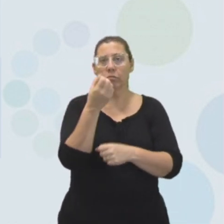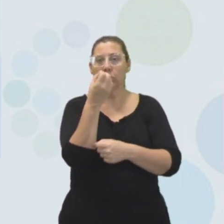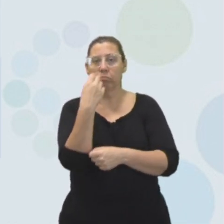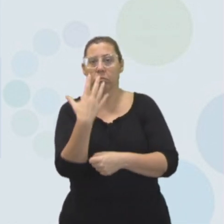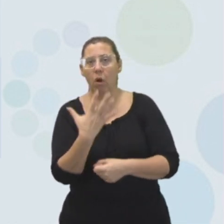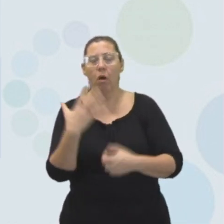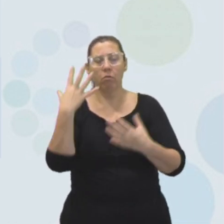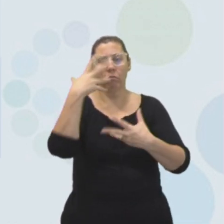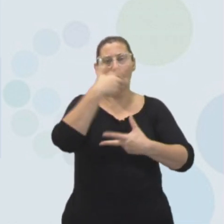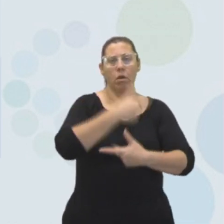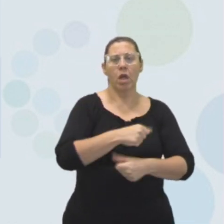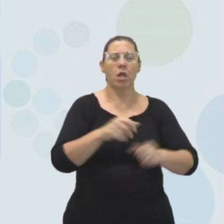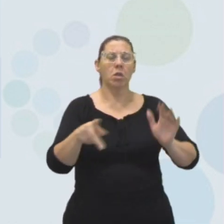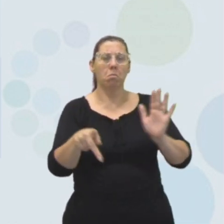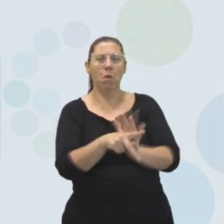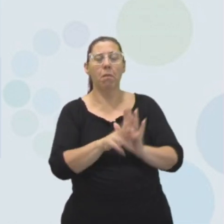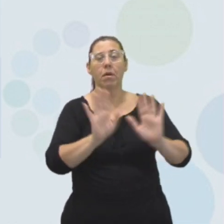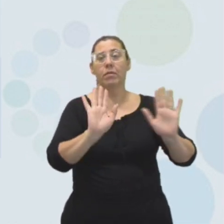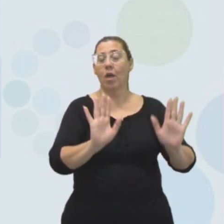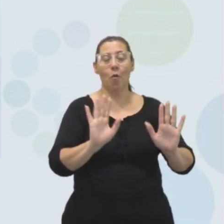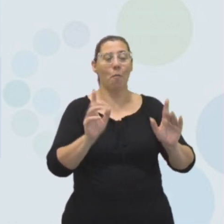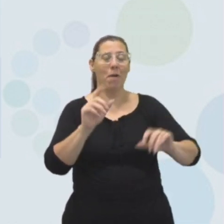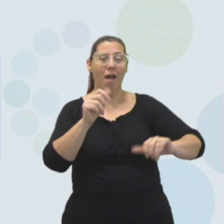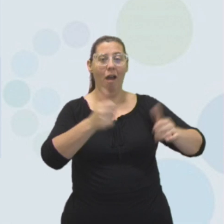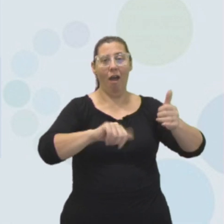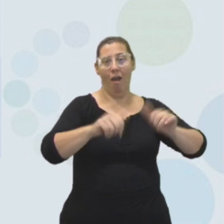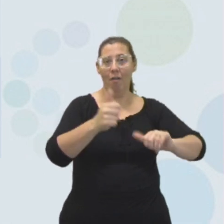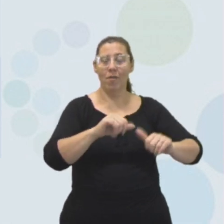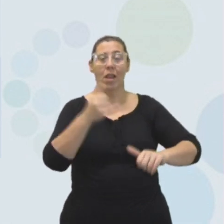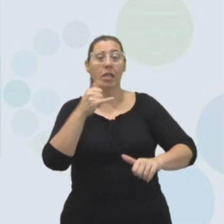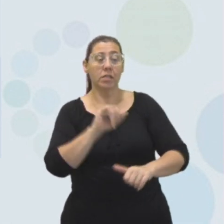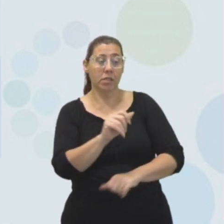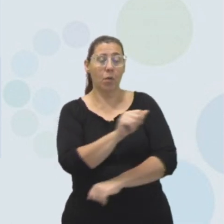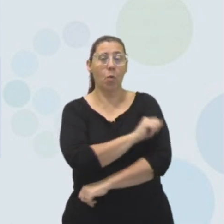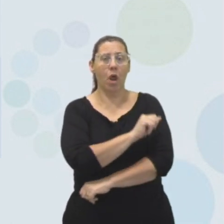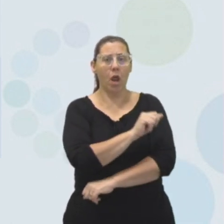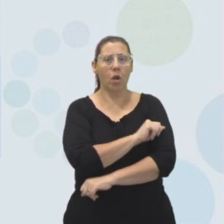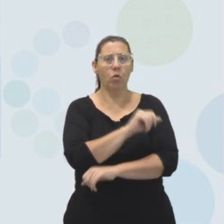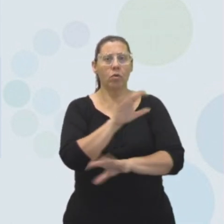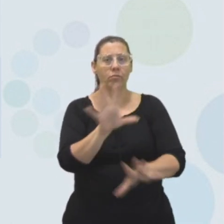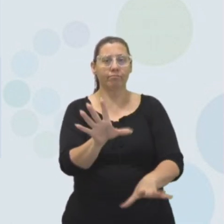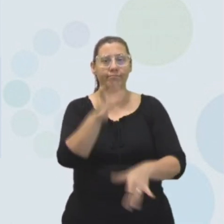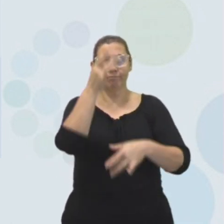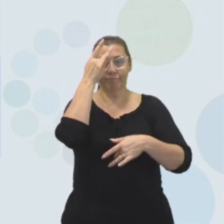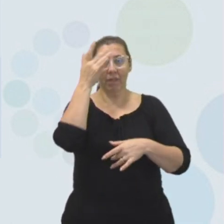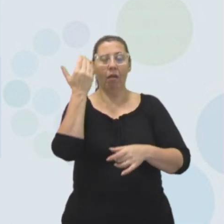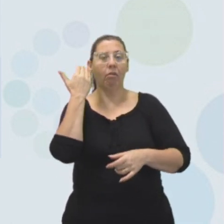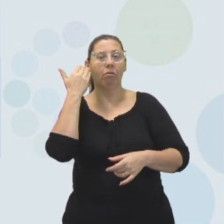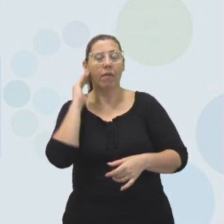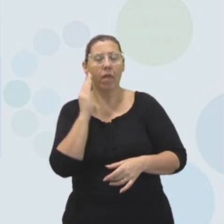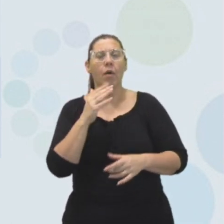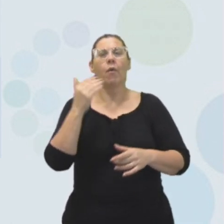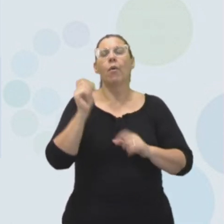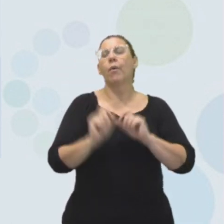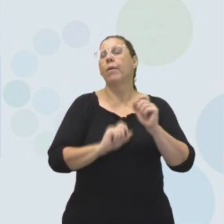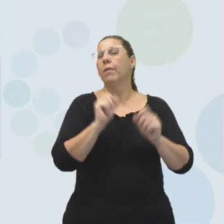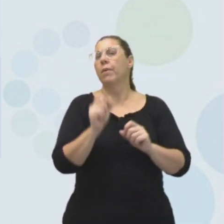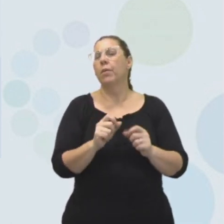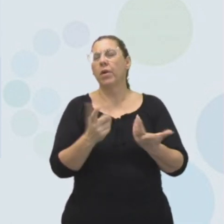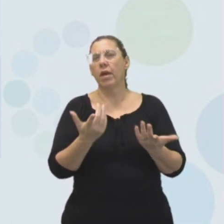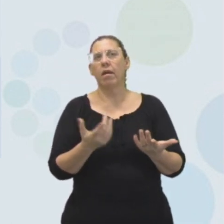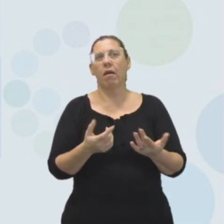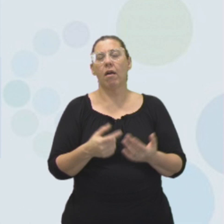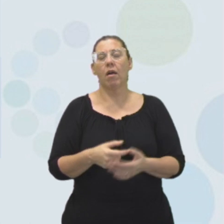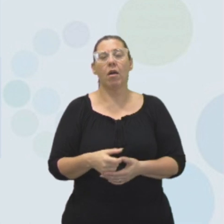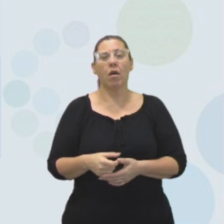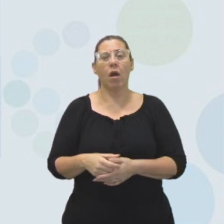esteticamente apropriado, mas avaliar no sentido se o estudante incorporou e se ele conseguiu desenvolver o